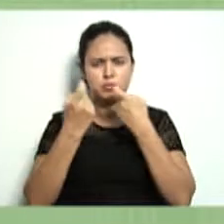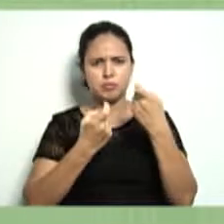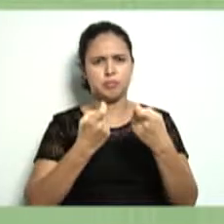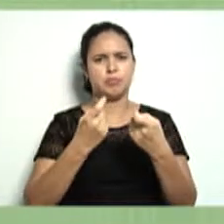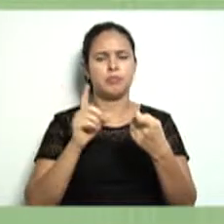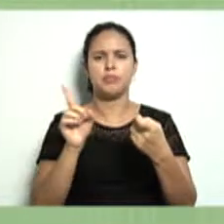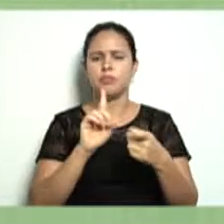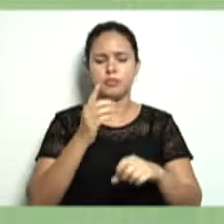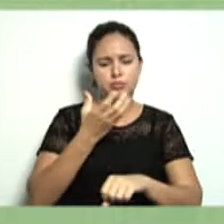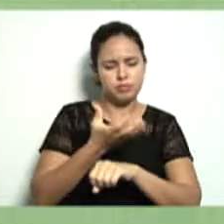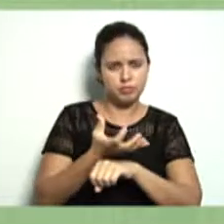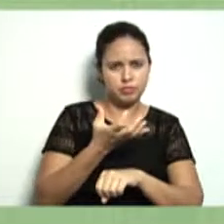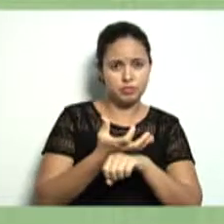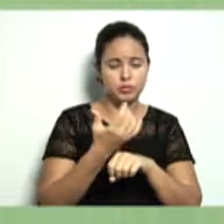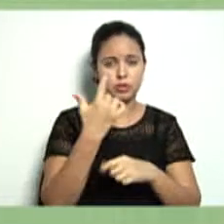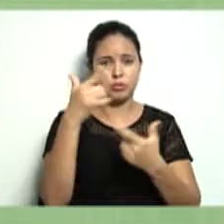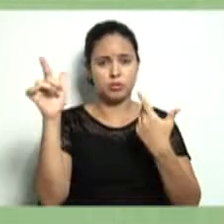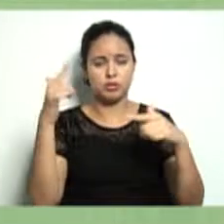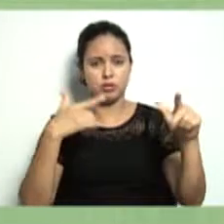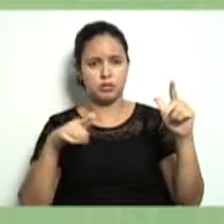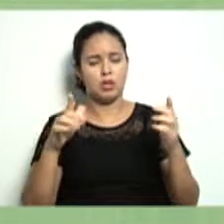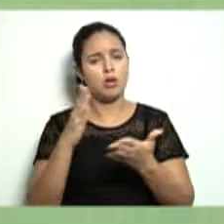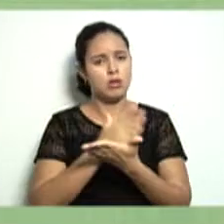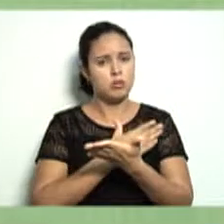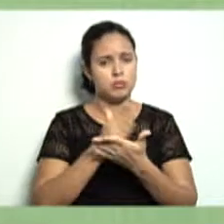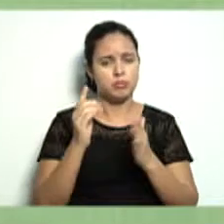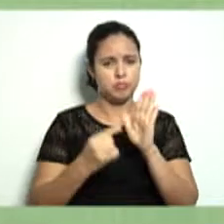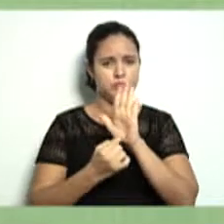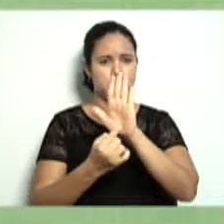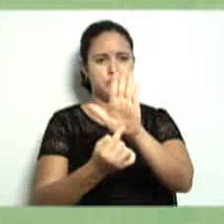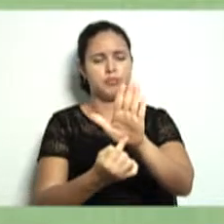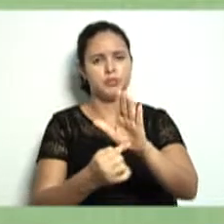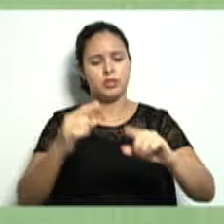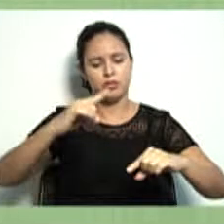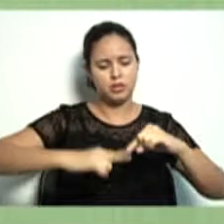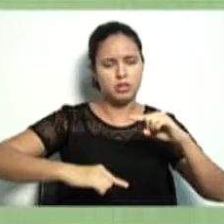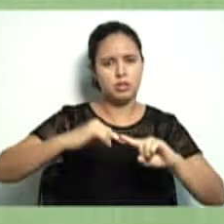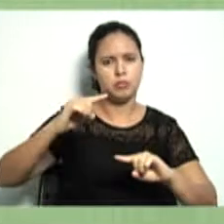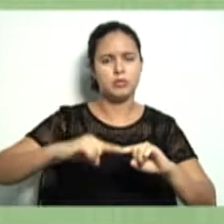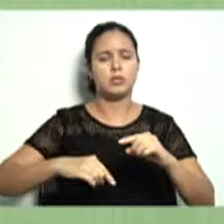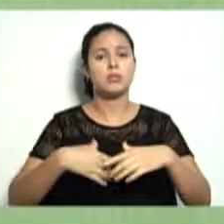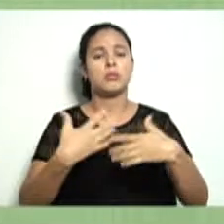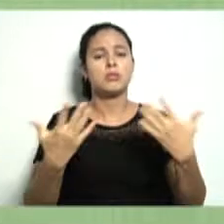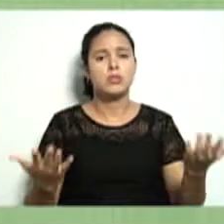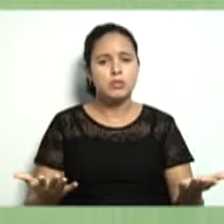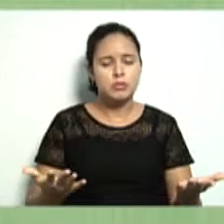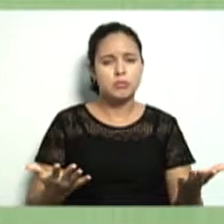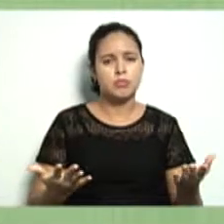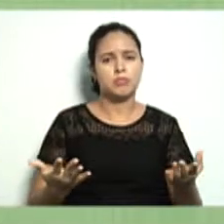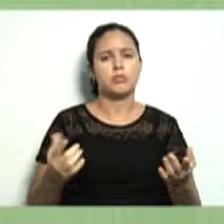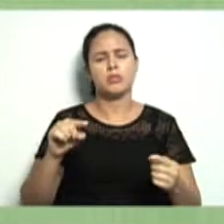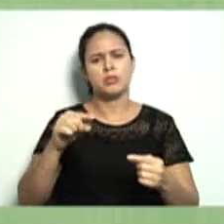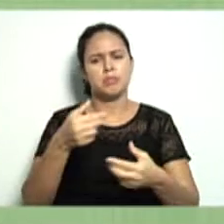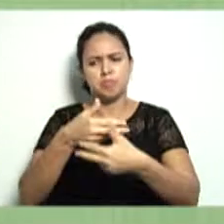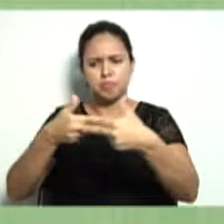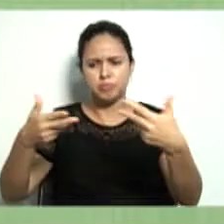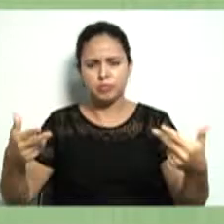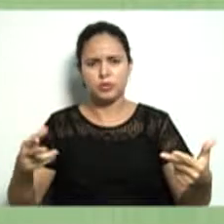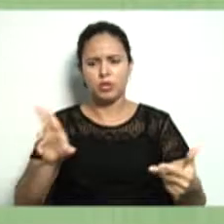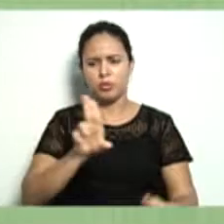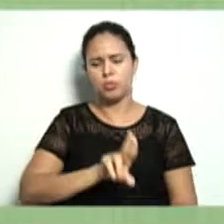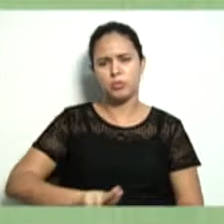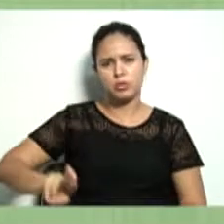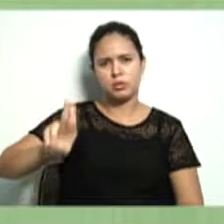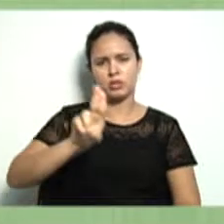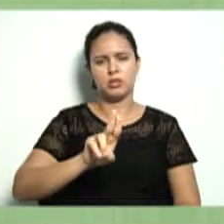próximas disciplinas, alguma delas vai te mostrar quais ferramentas, quais instrumentos vocês vão poder utilizar